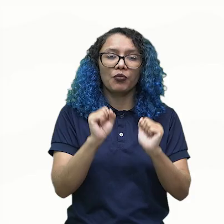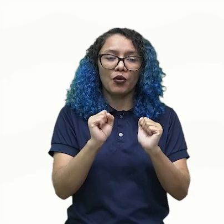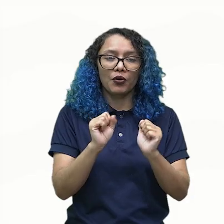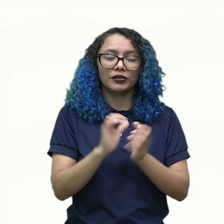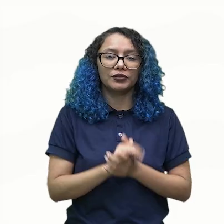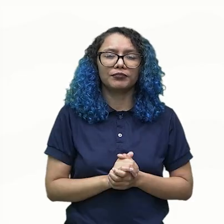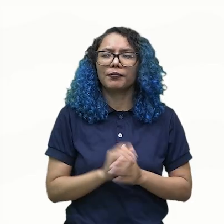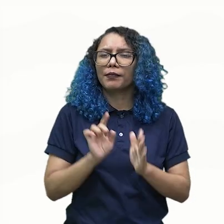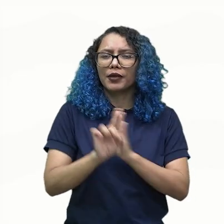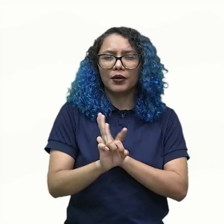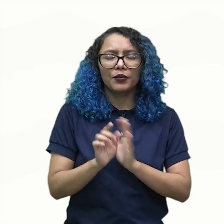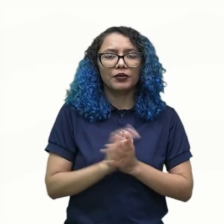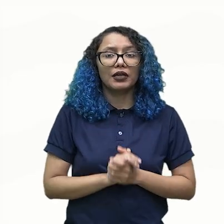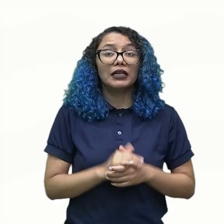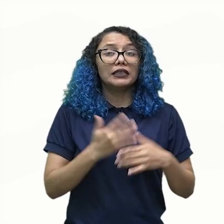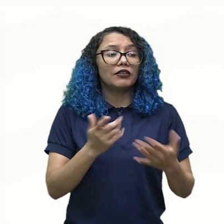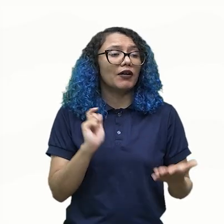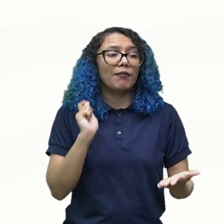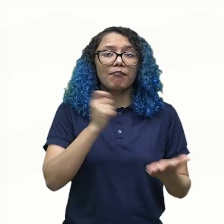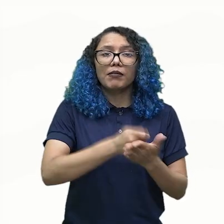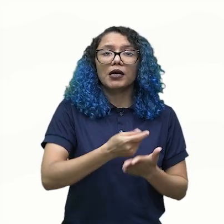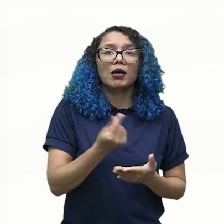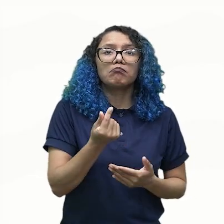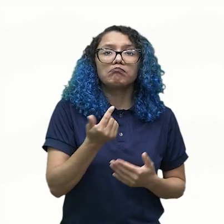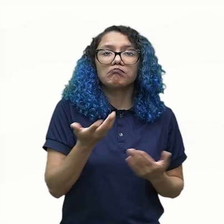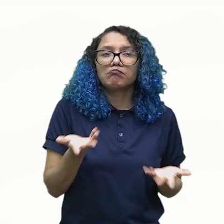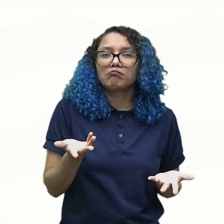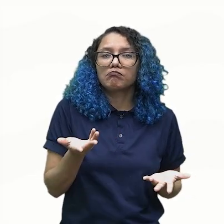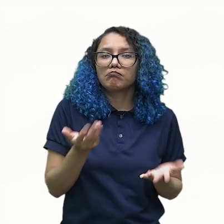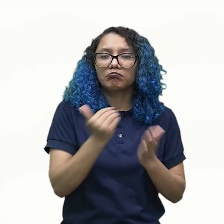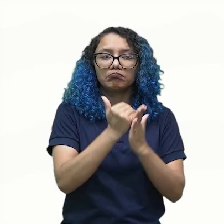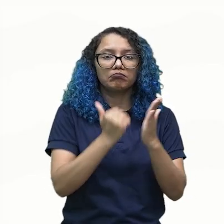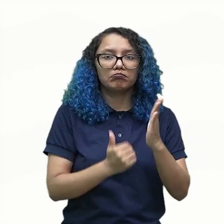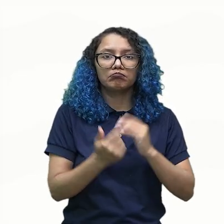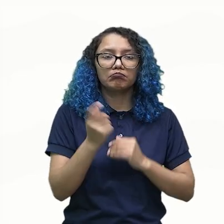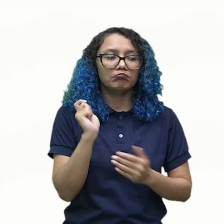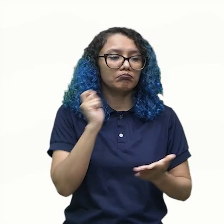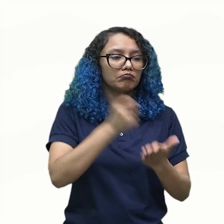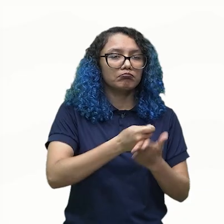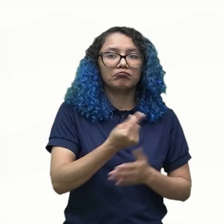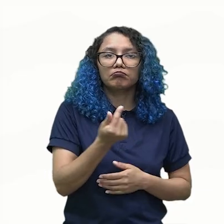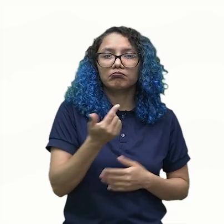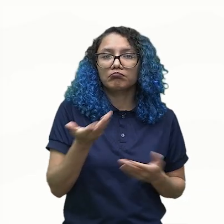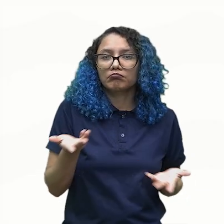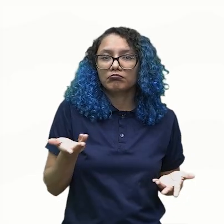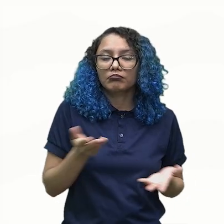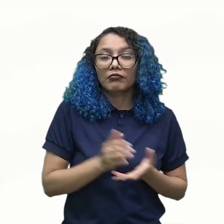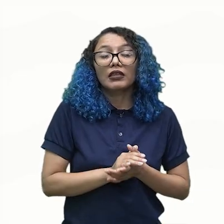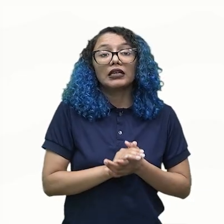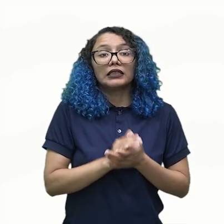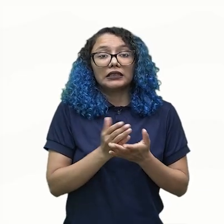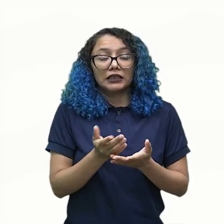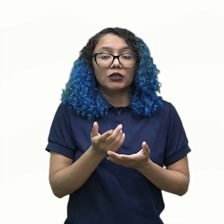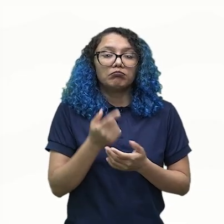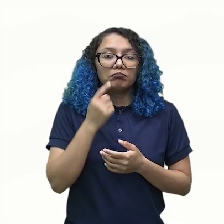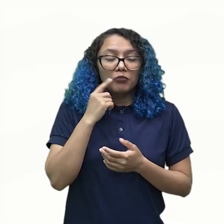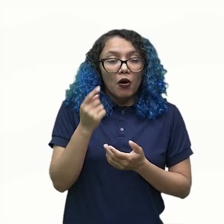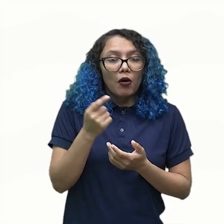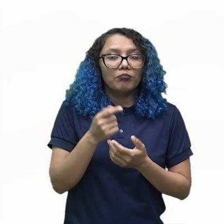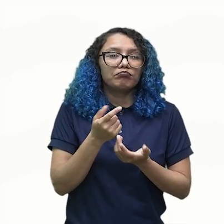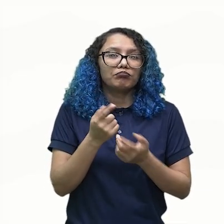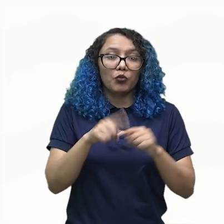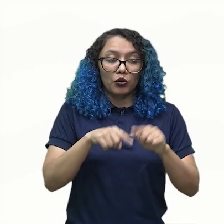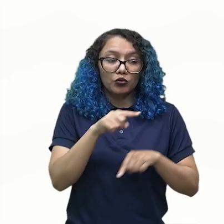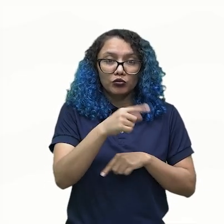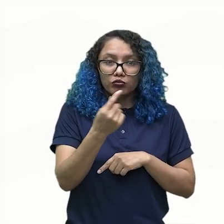vai custar esse valor, então, com os 10% de desconto? Então, reparem que eu tenho um valor inicial de 100 e